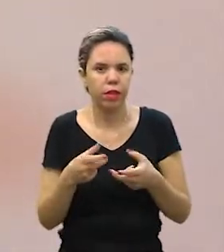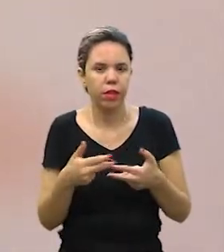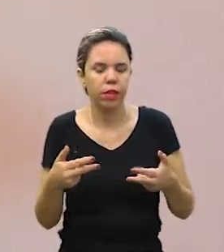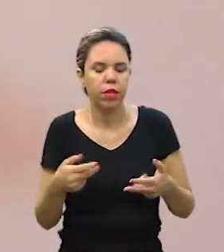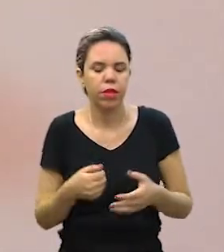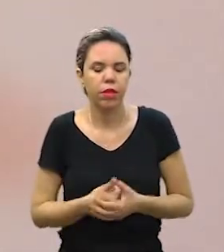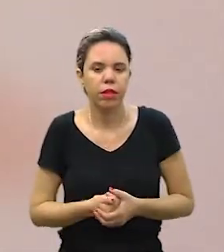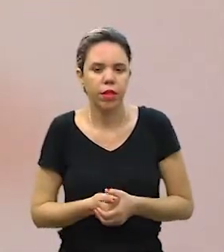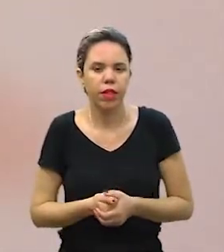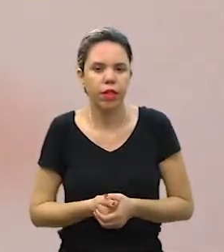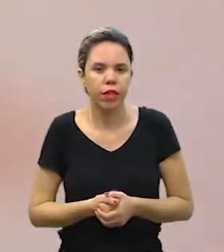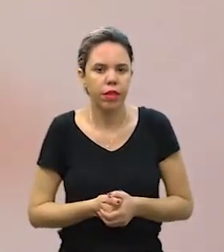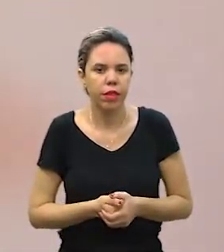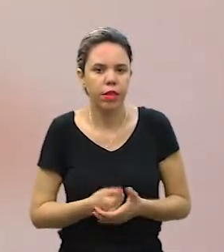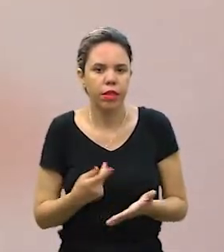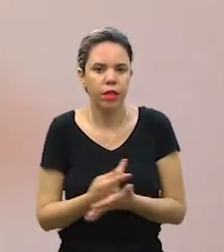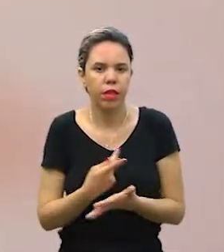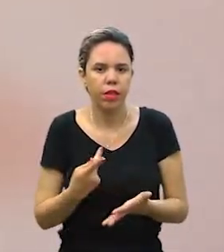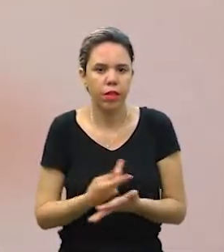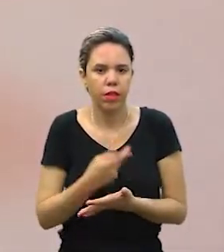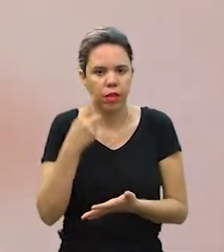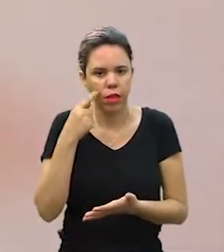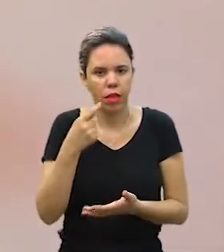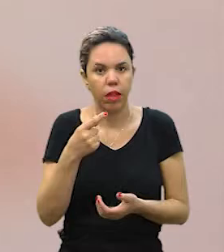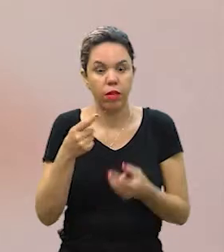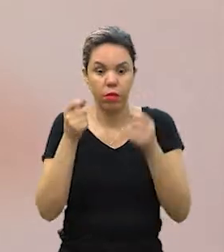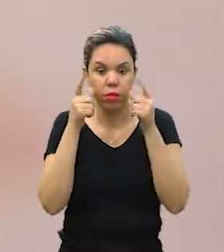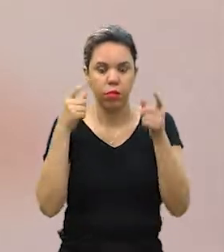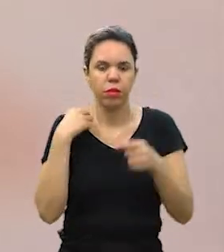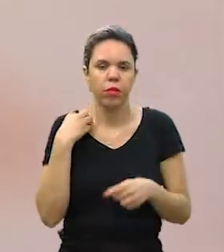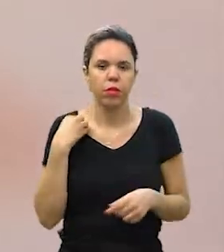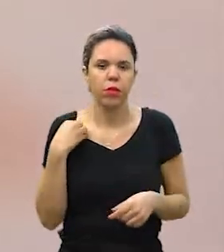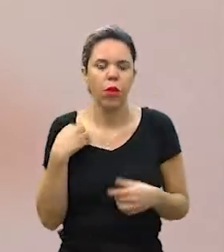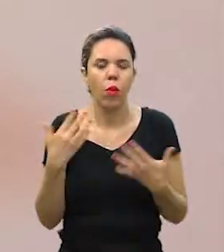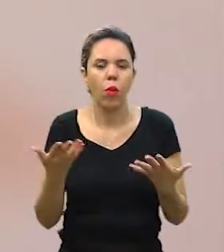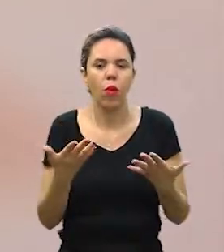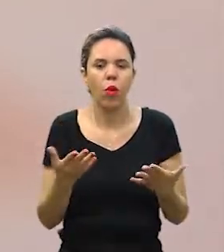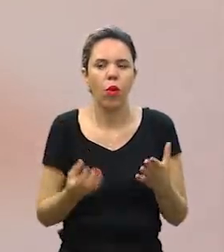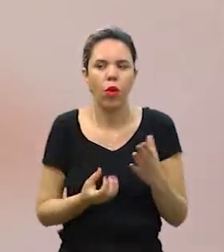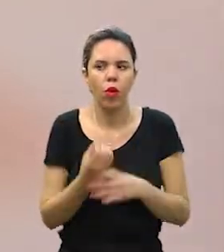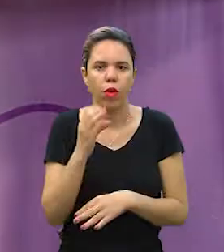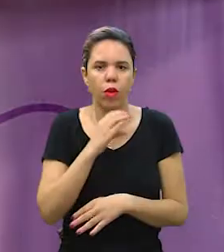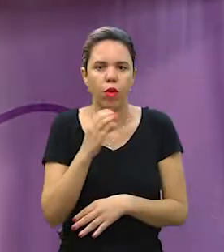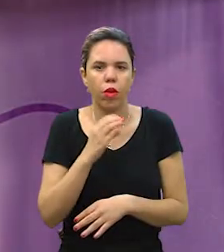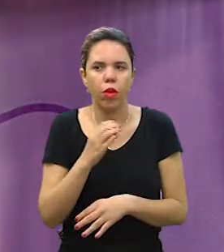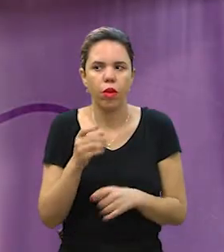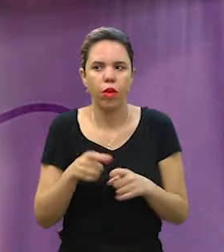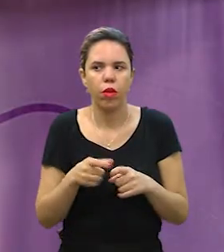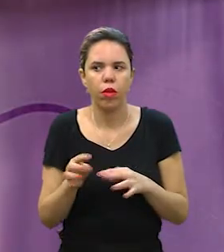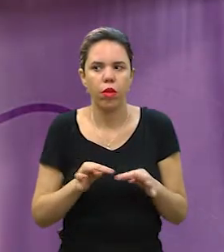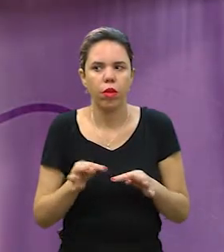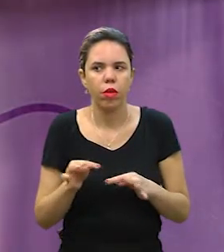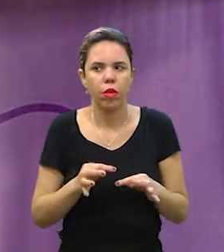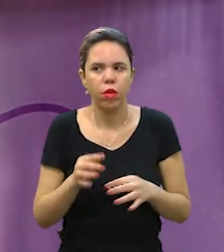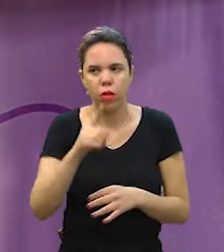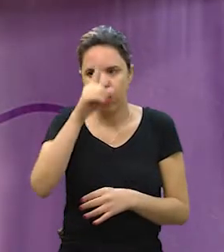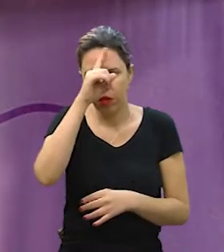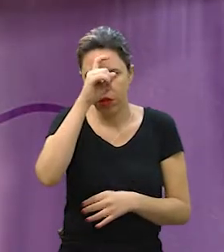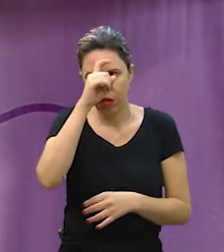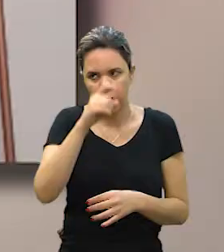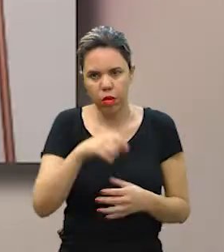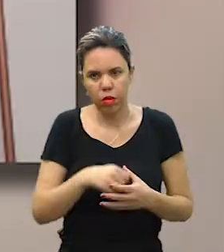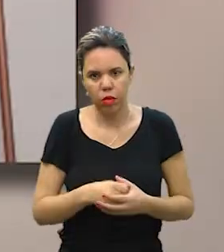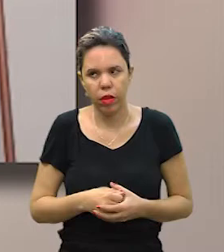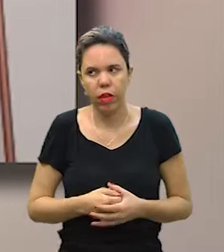alguma coisa errada, precisa ficar alerta, quando que deve correr para o pediatra, para o